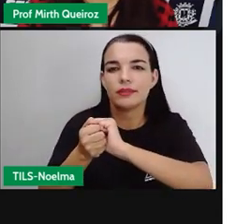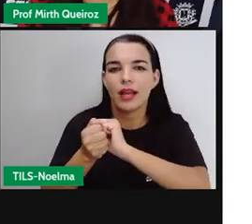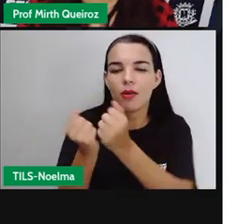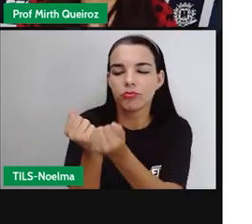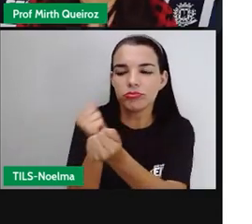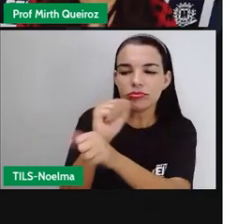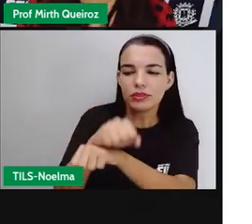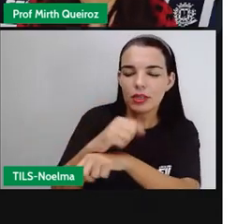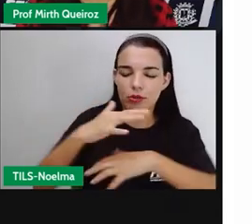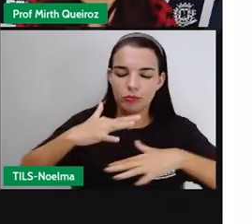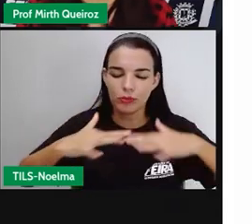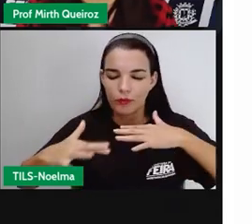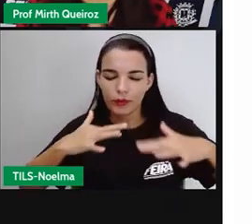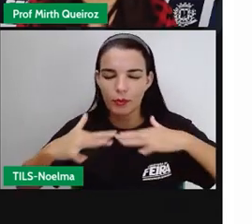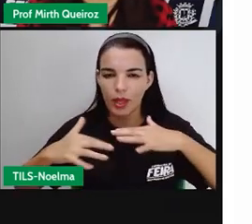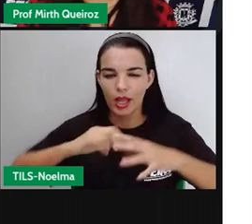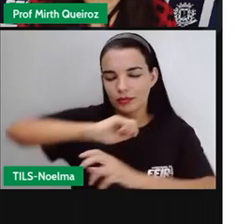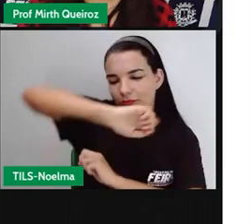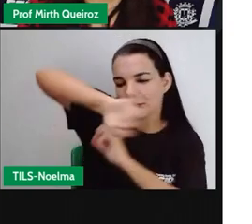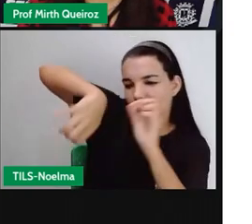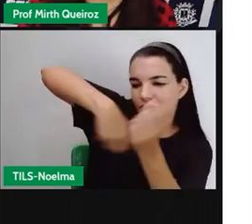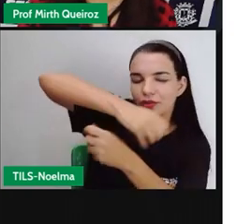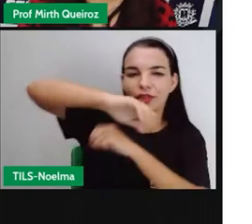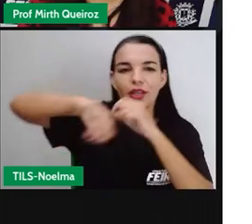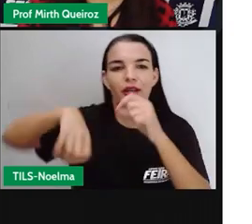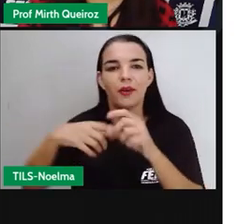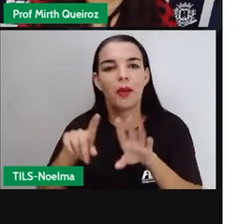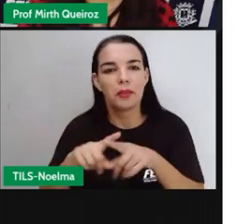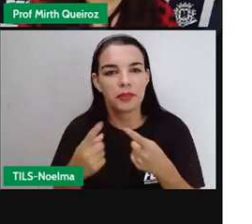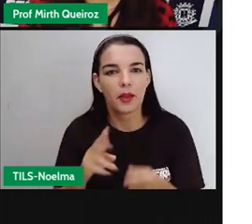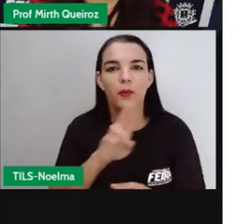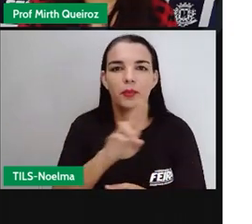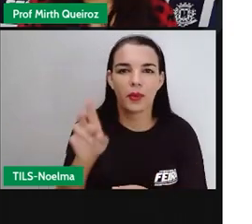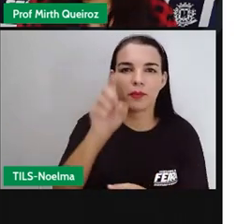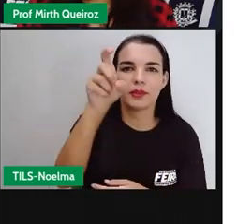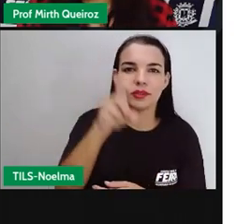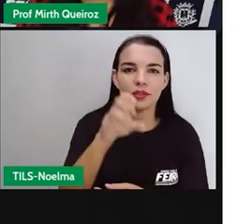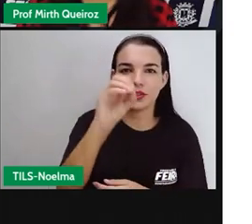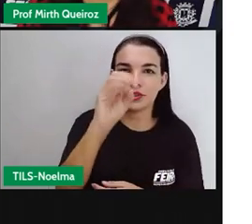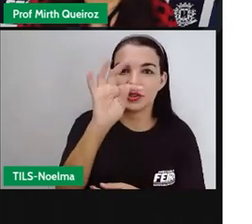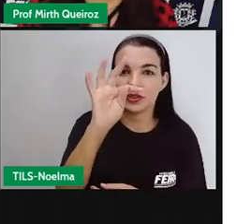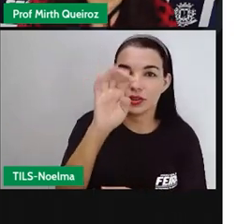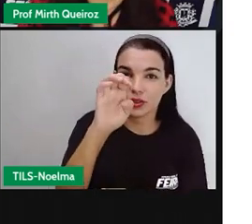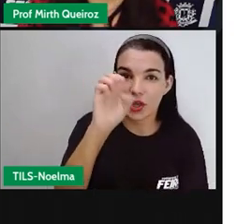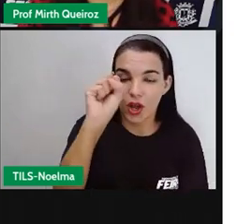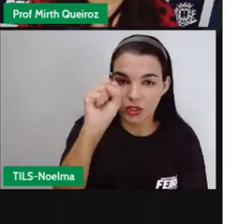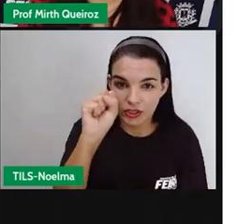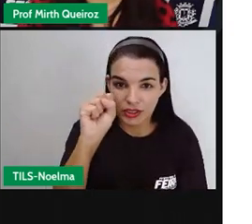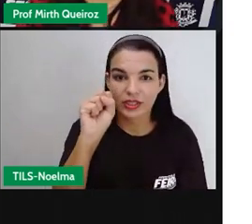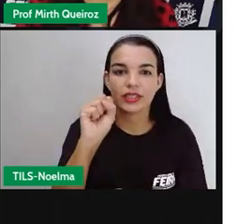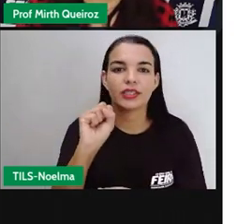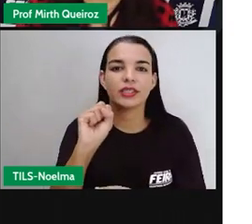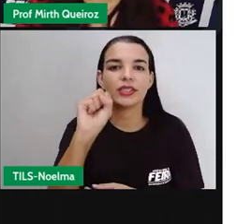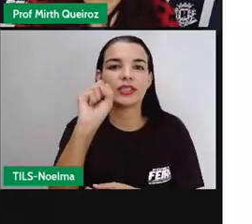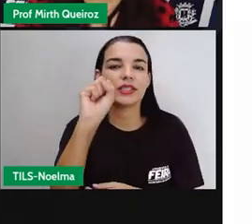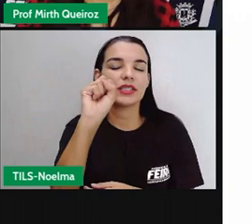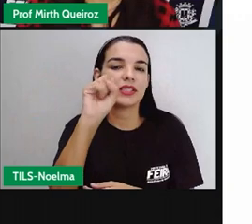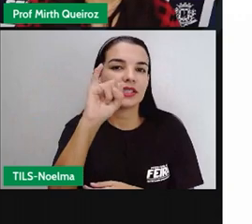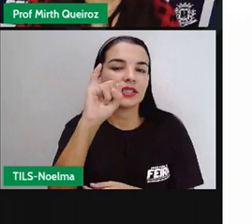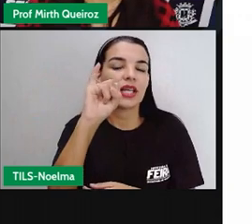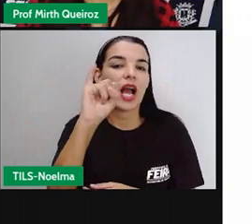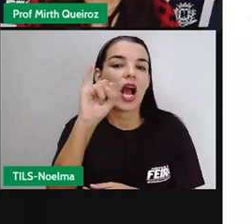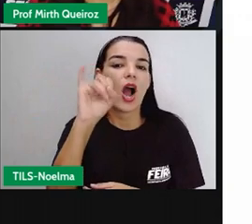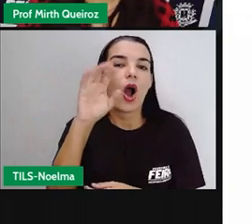mais giros, movimentos, passando a ser conhecido com o nome de xotes ou xote. Então,